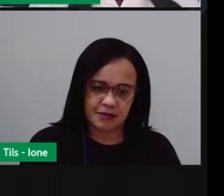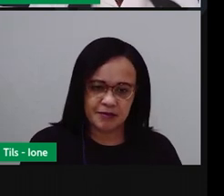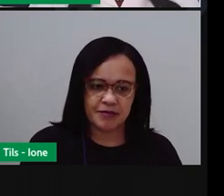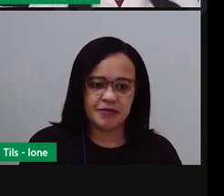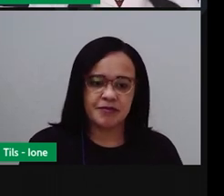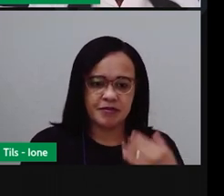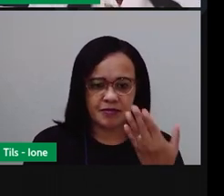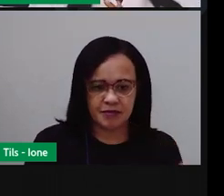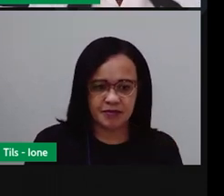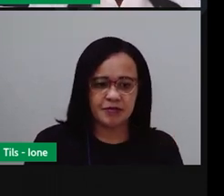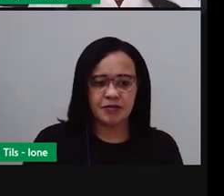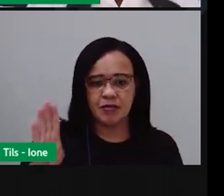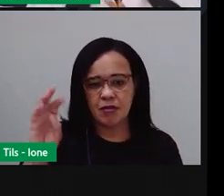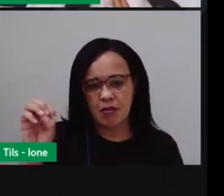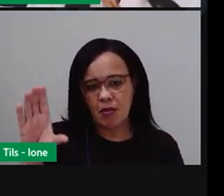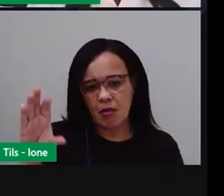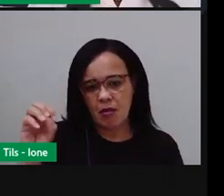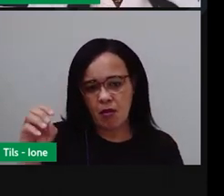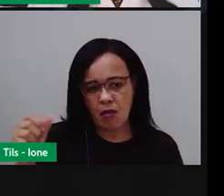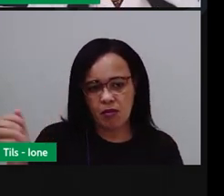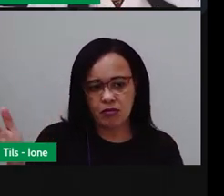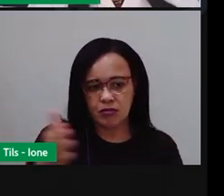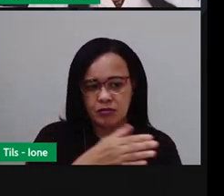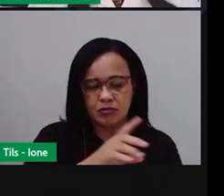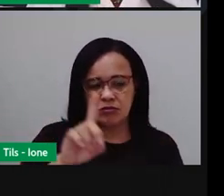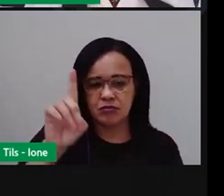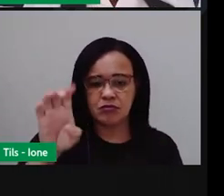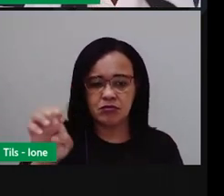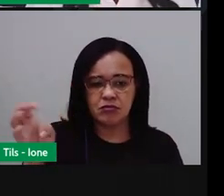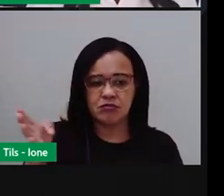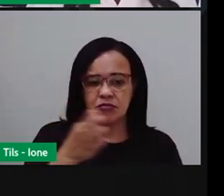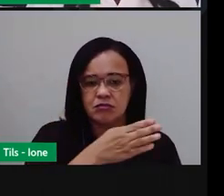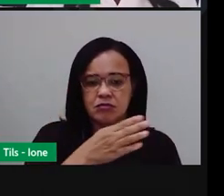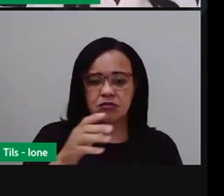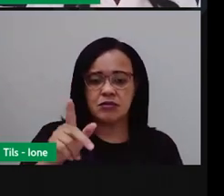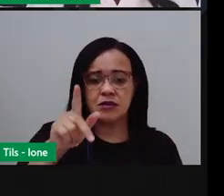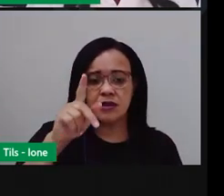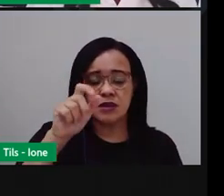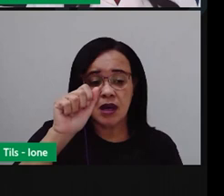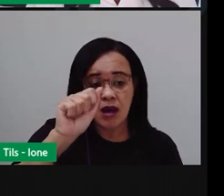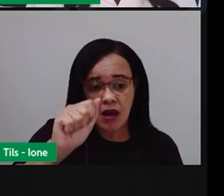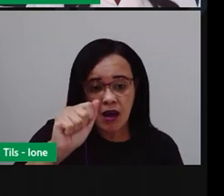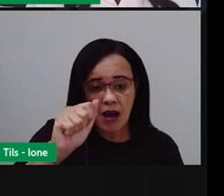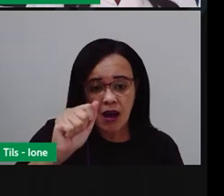de a e pin.